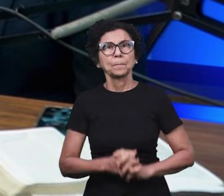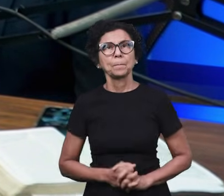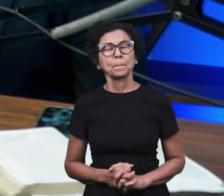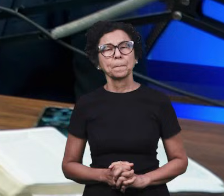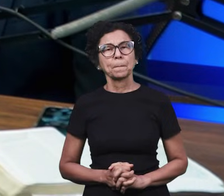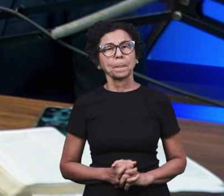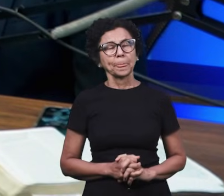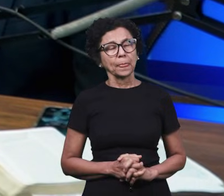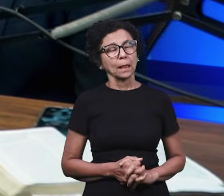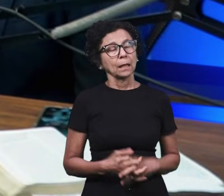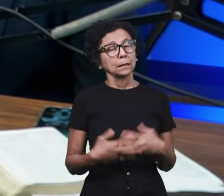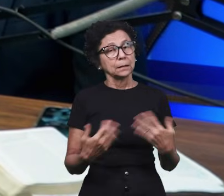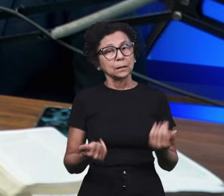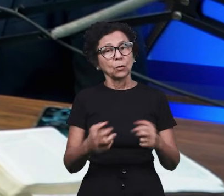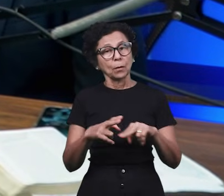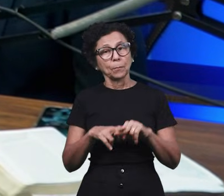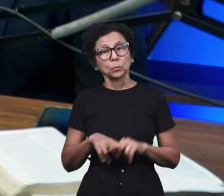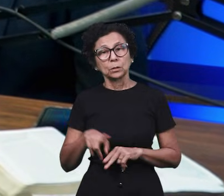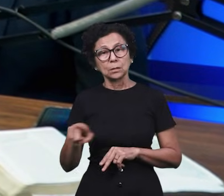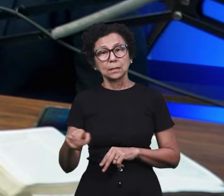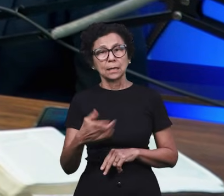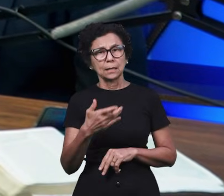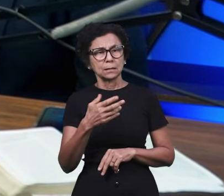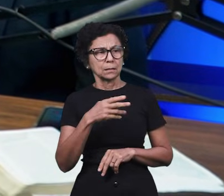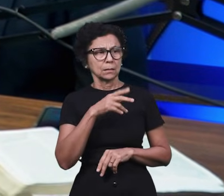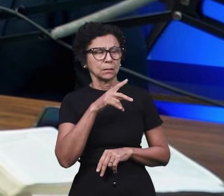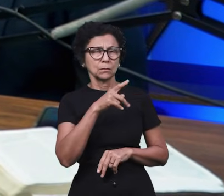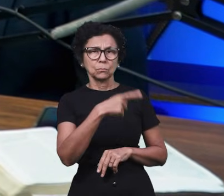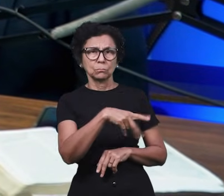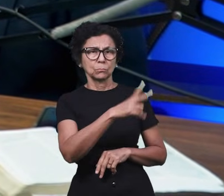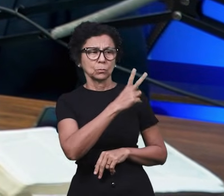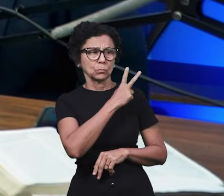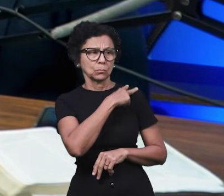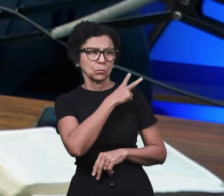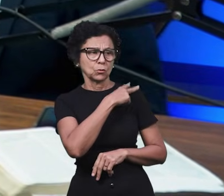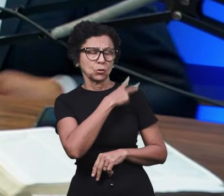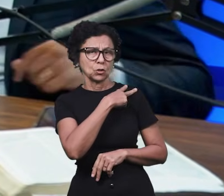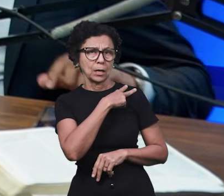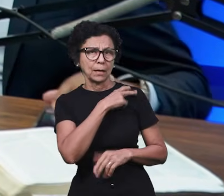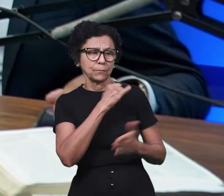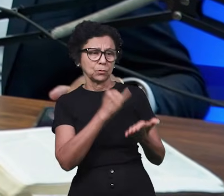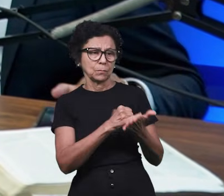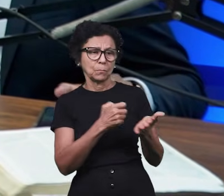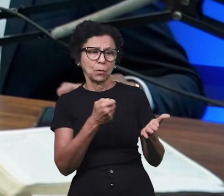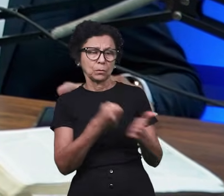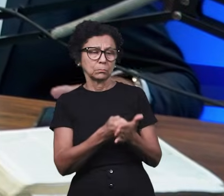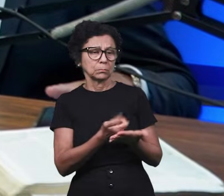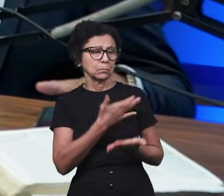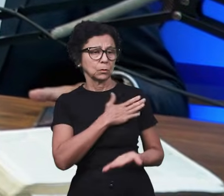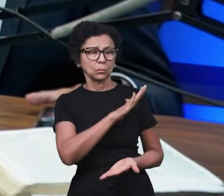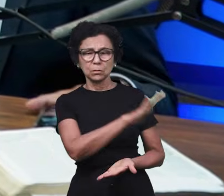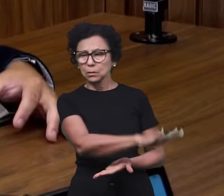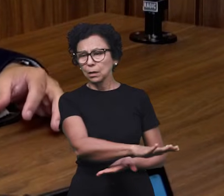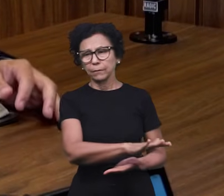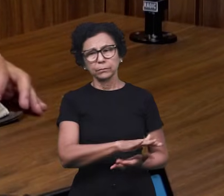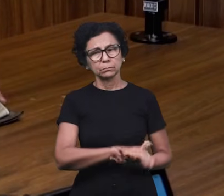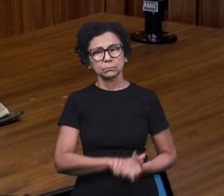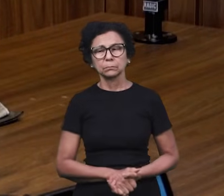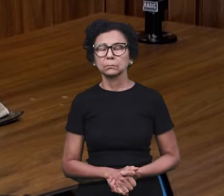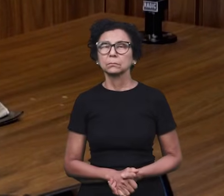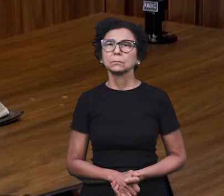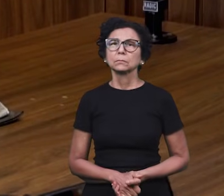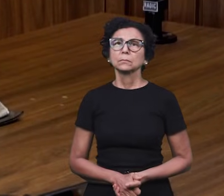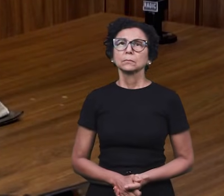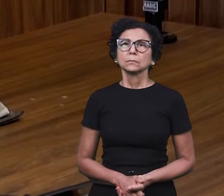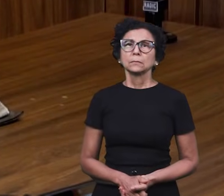publicanos eles eram tão mal vistos, né? Na Judéia e também em toda a antiguidade naquela época ali. Muito bom, muito bom.